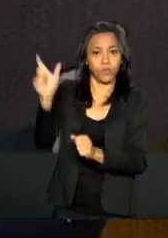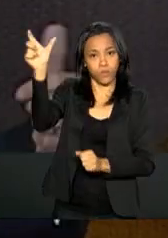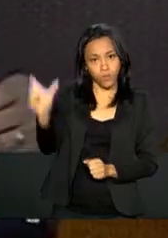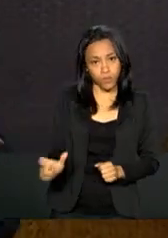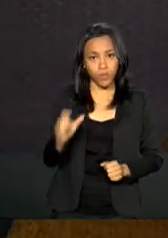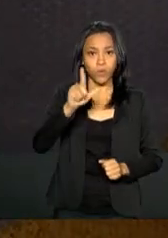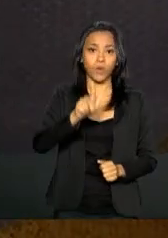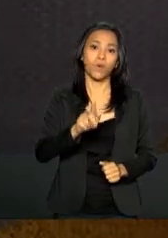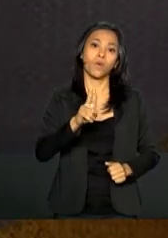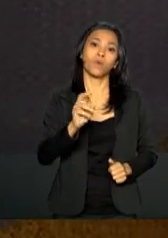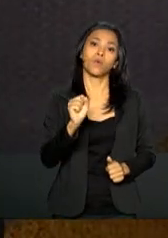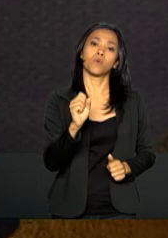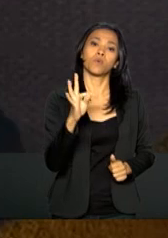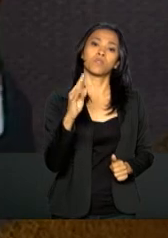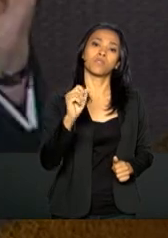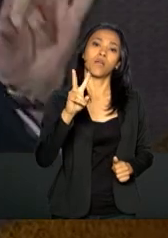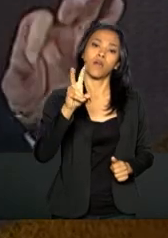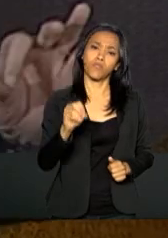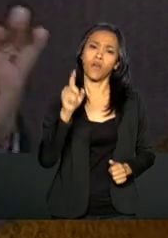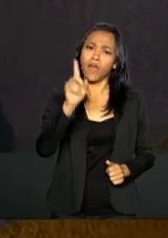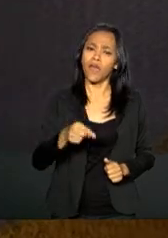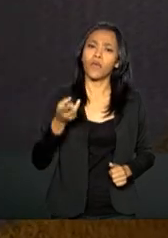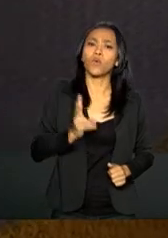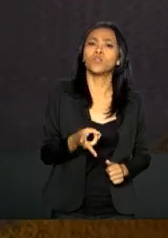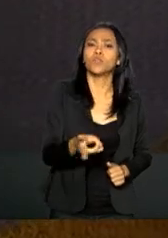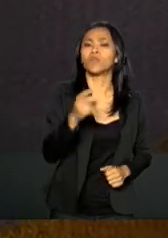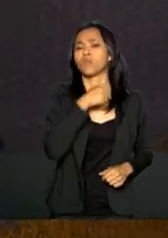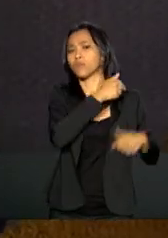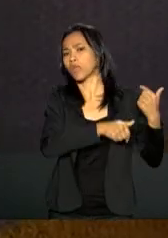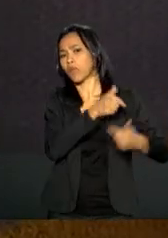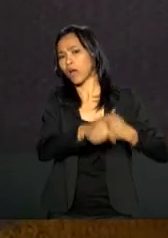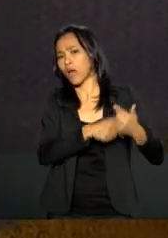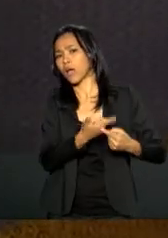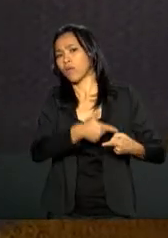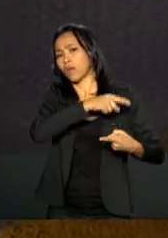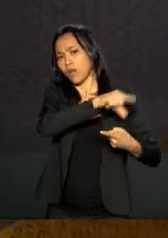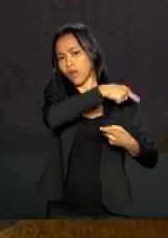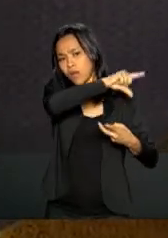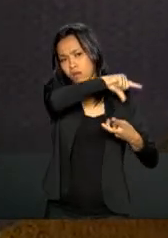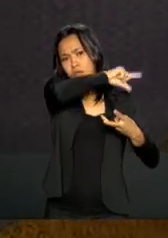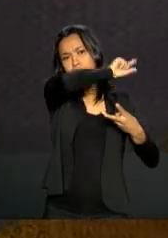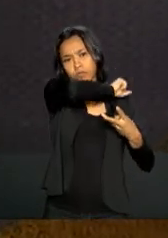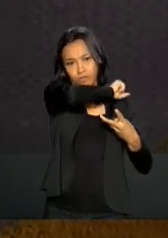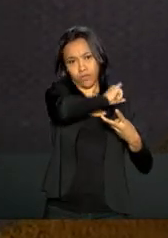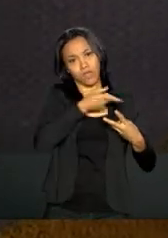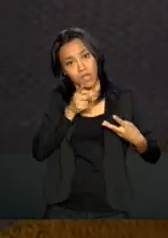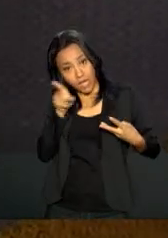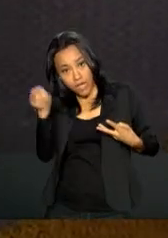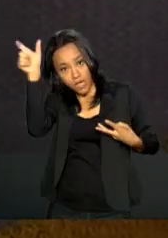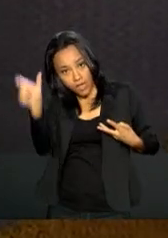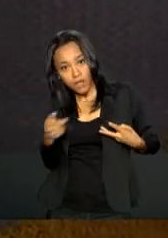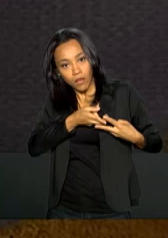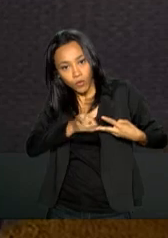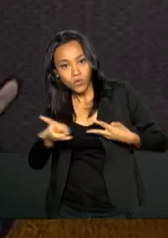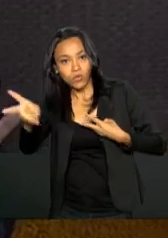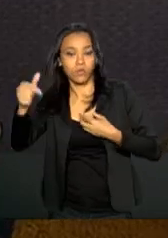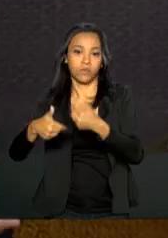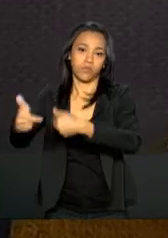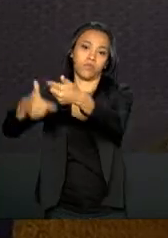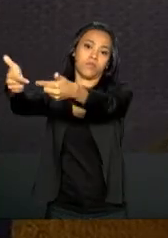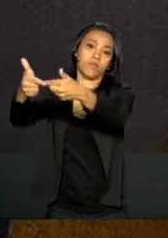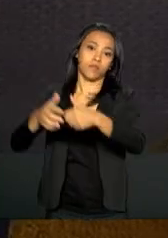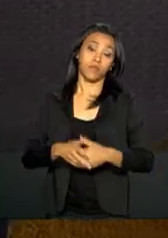sequência aos trabalhos que vinham lado o ministro gilmar mendes do ministro sofre quando por aqui passaram então quando